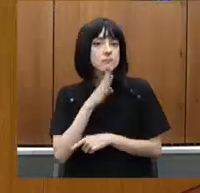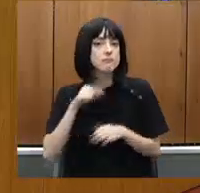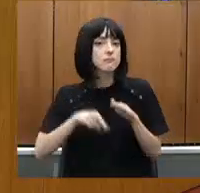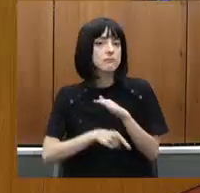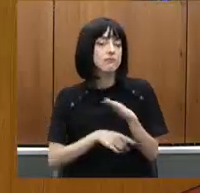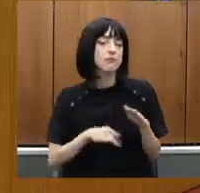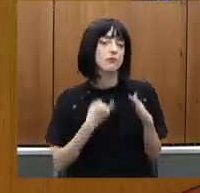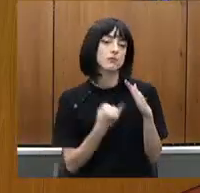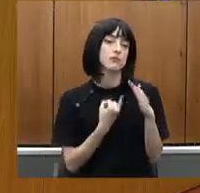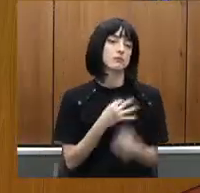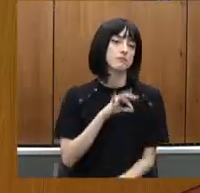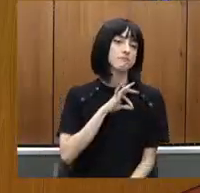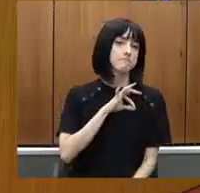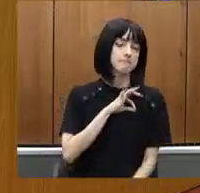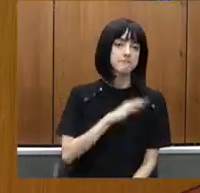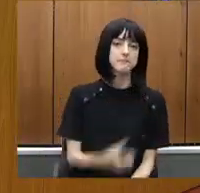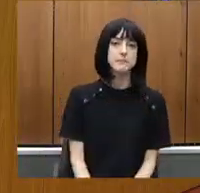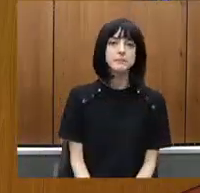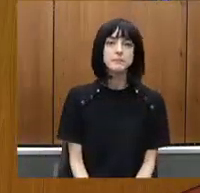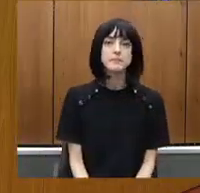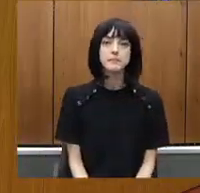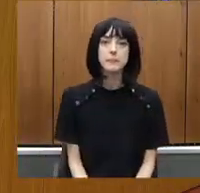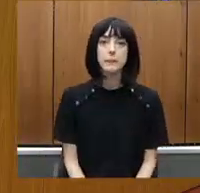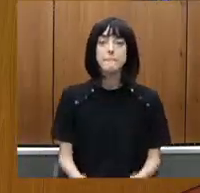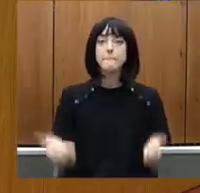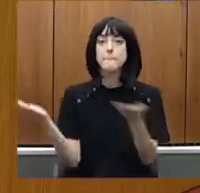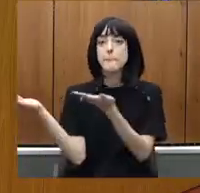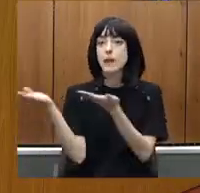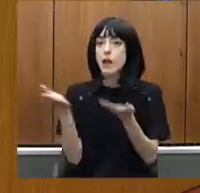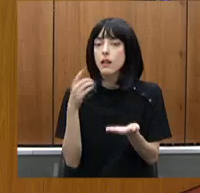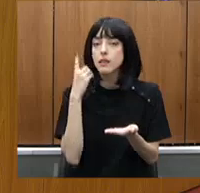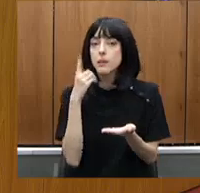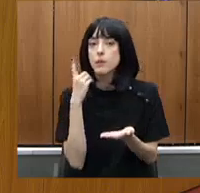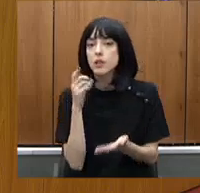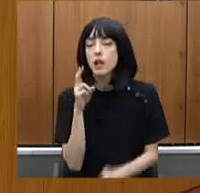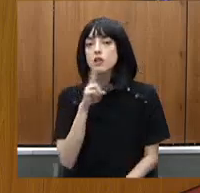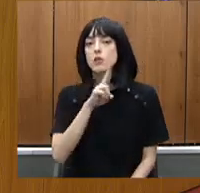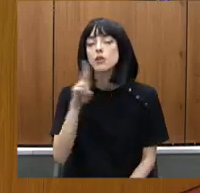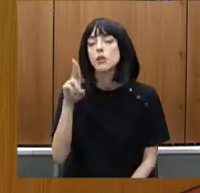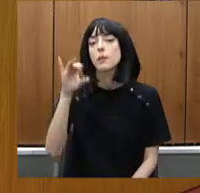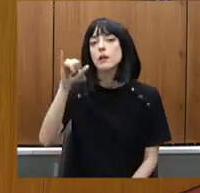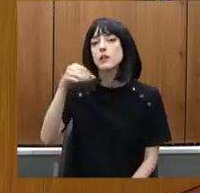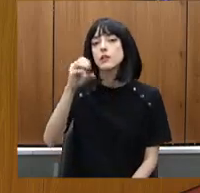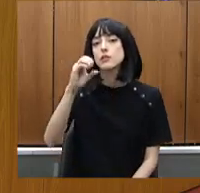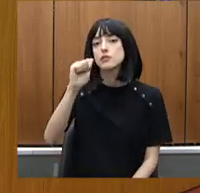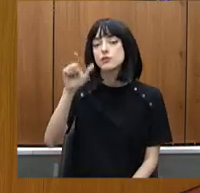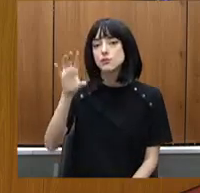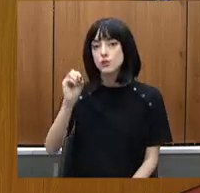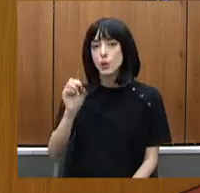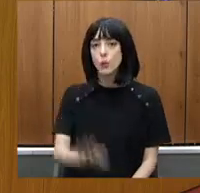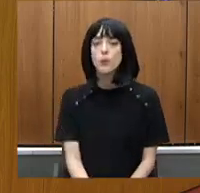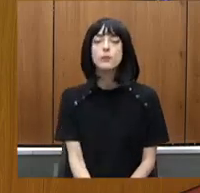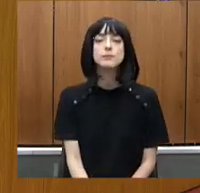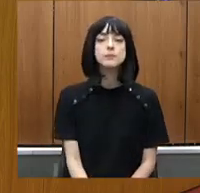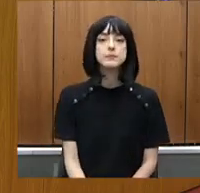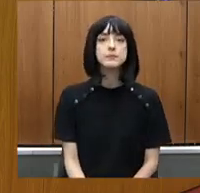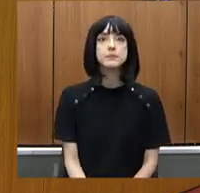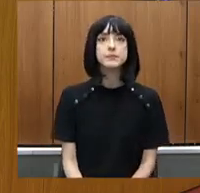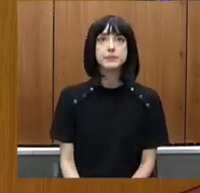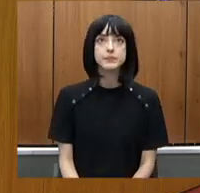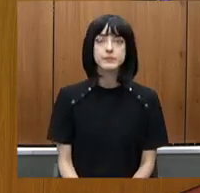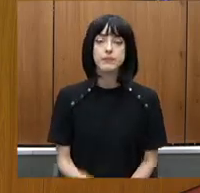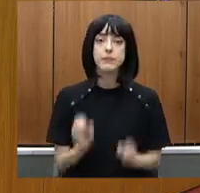Presidente você passa a palavra nos deputados João Leite para suas considerações muito bem não sei se o comandante é